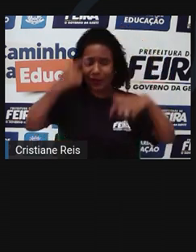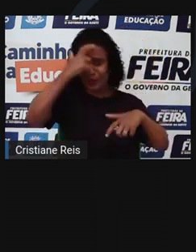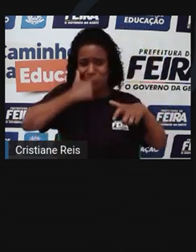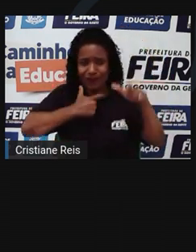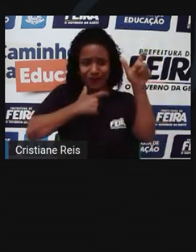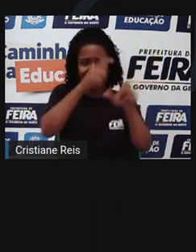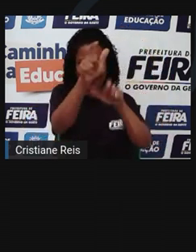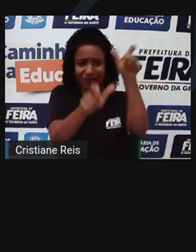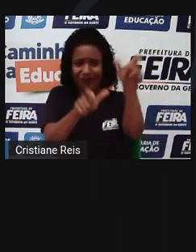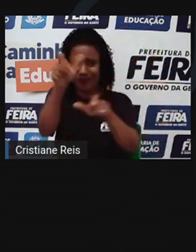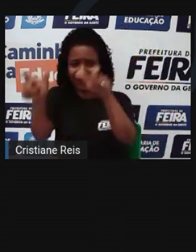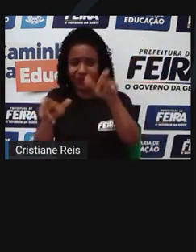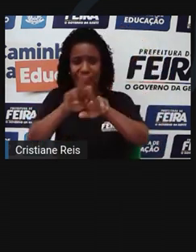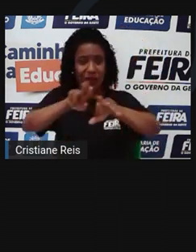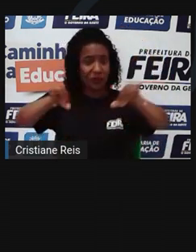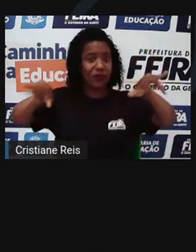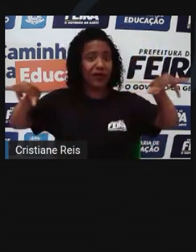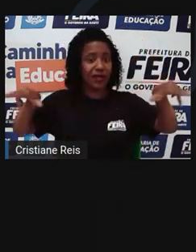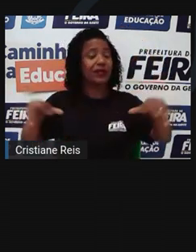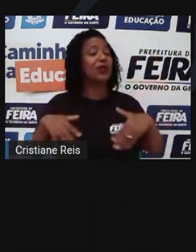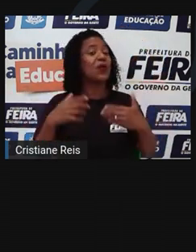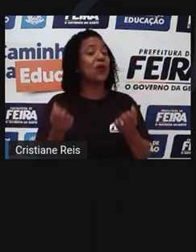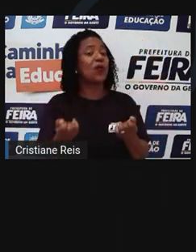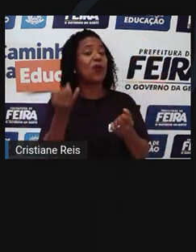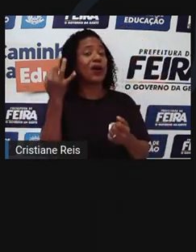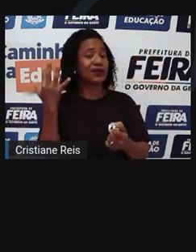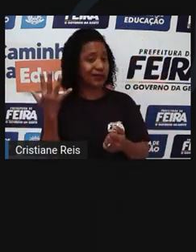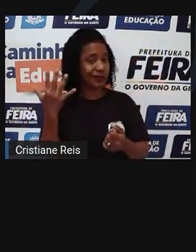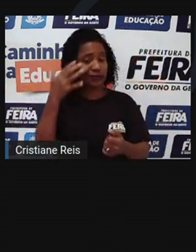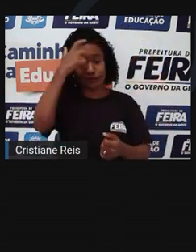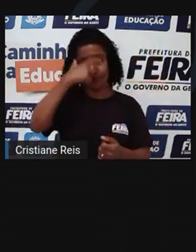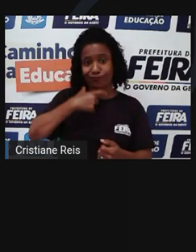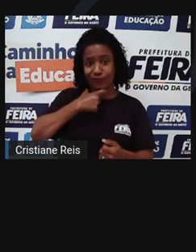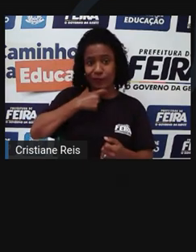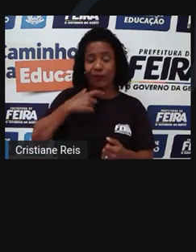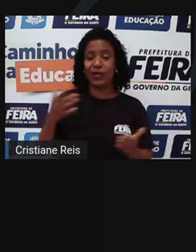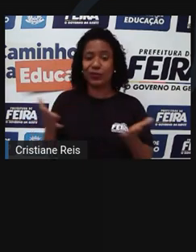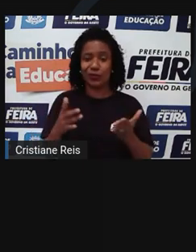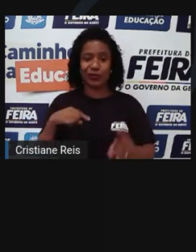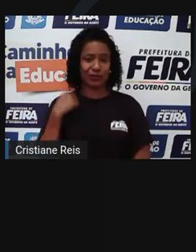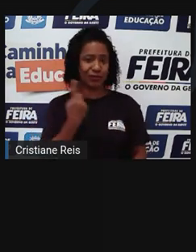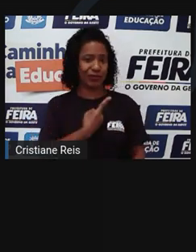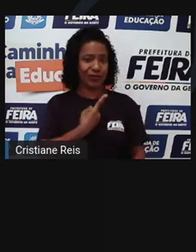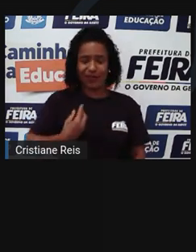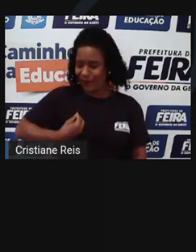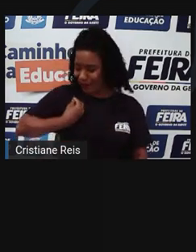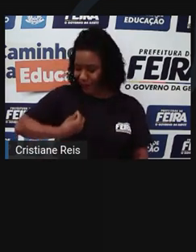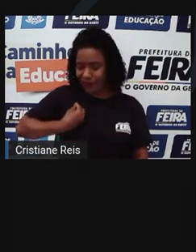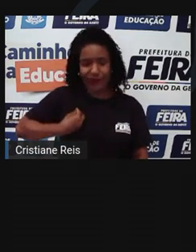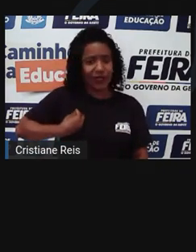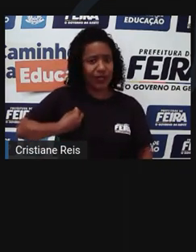conhecimento. Quantas ainda não estão enterradas na história? Hoje só sobramos nós, os Homo sapiens. Por quê?